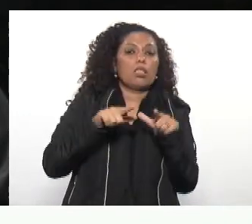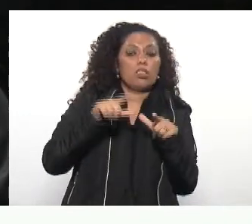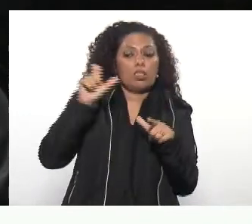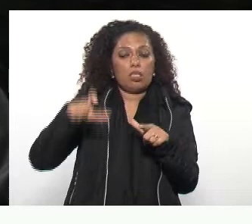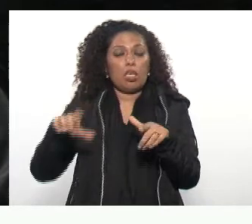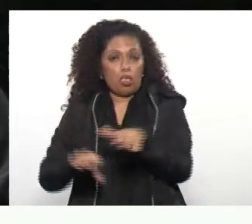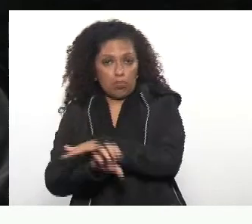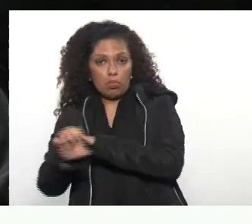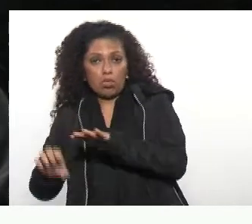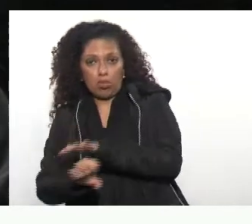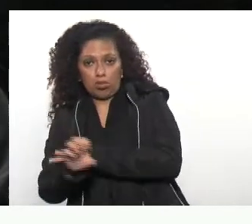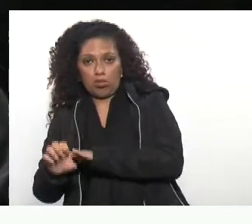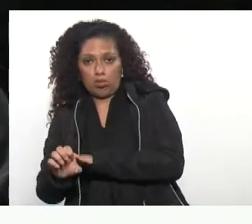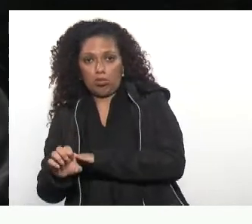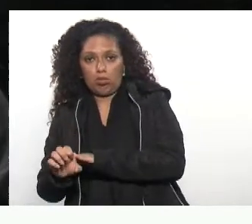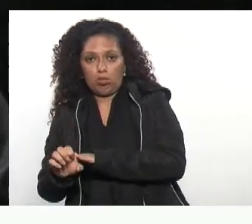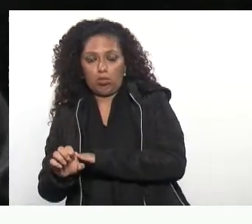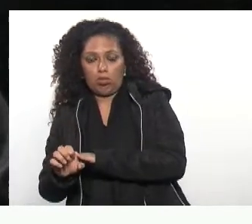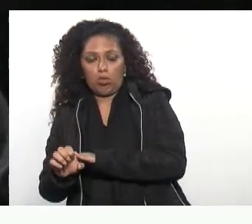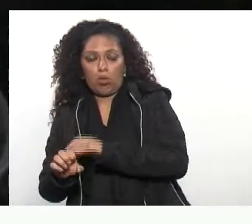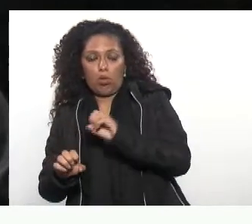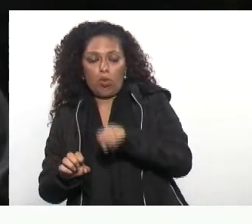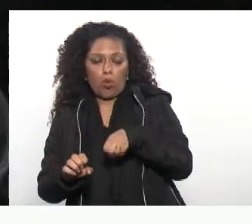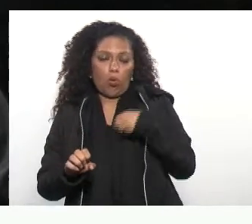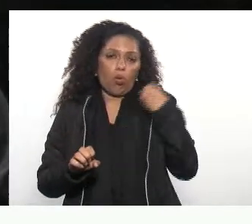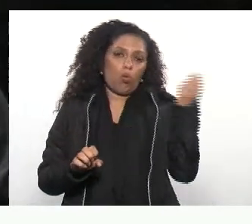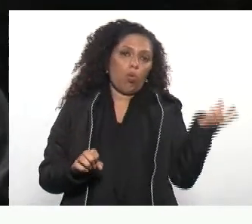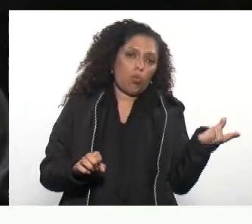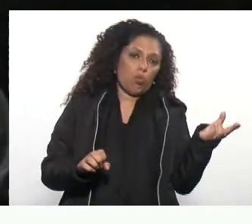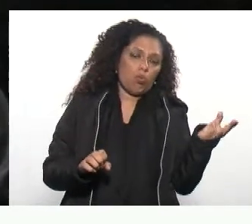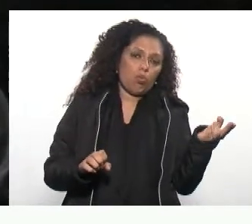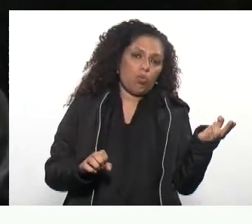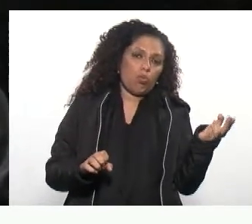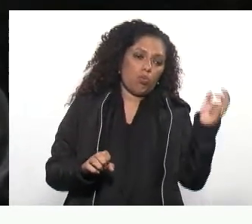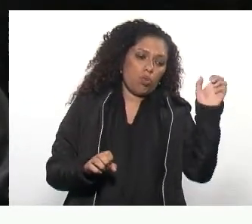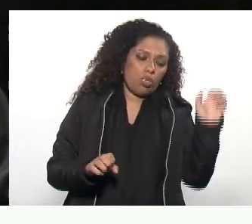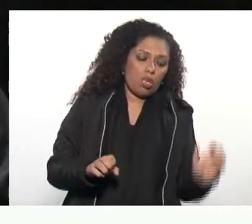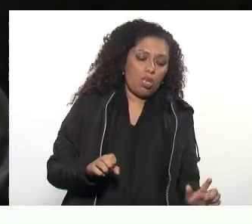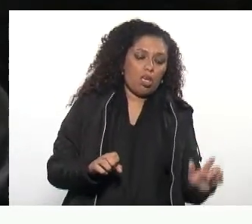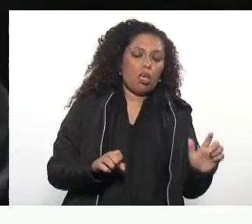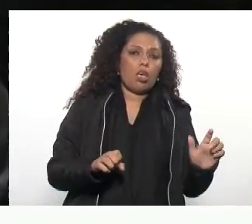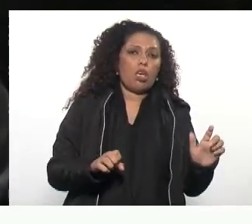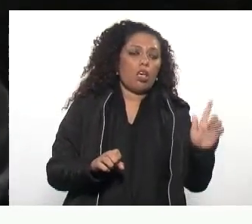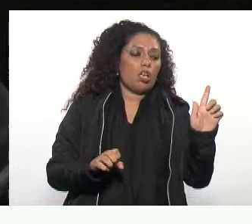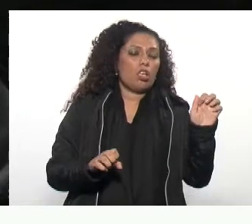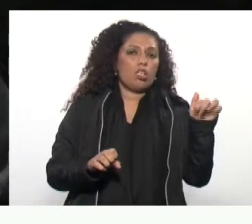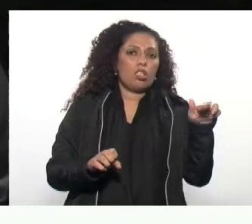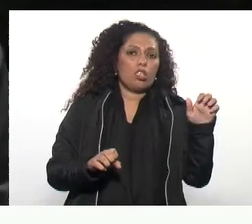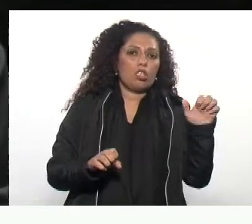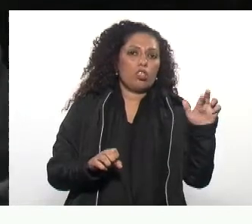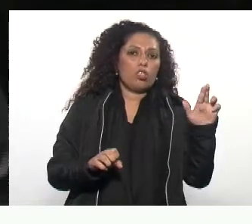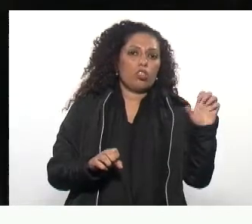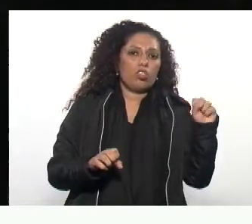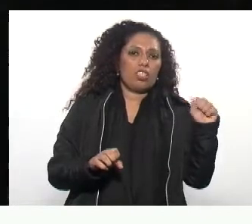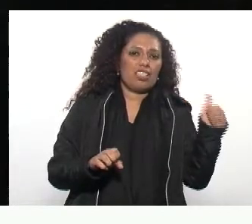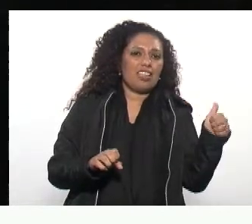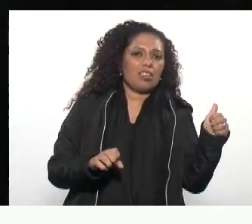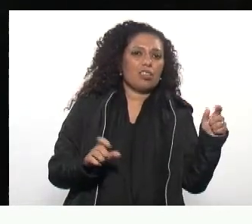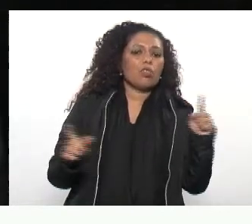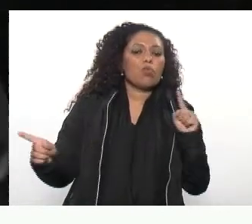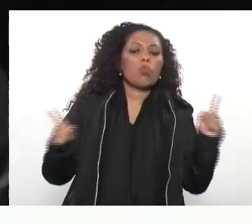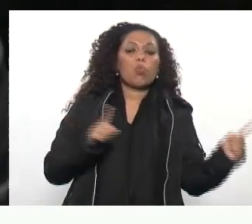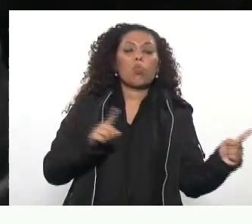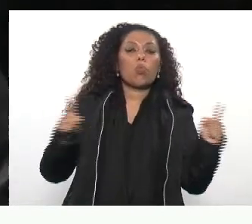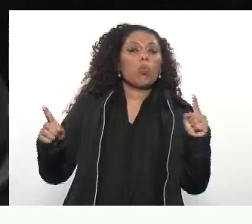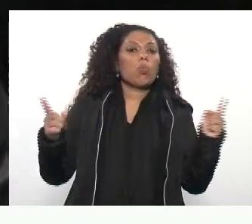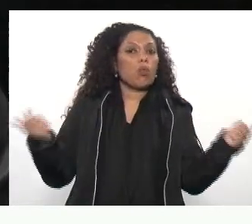a empresa que vai ter a iniciativa ou se é a Genersa, porque a discussão tarifária, embora à